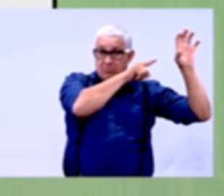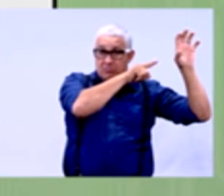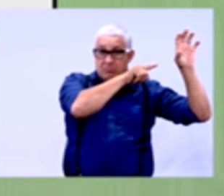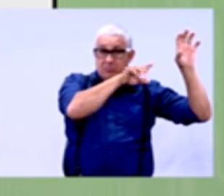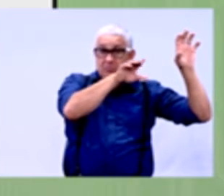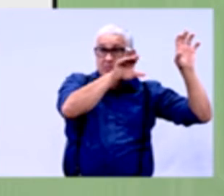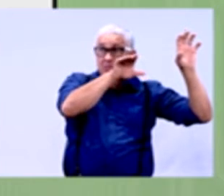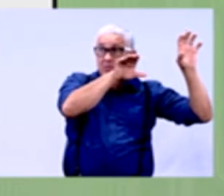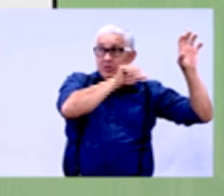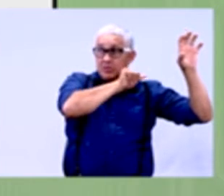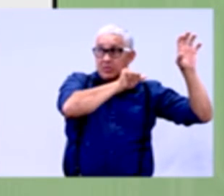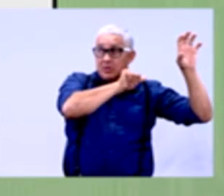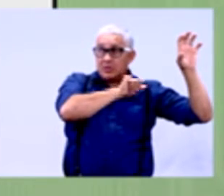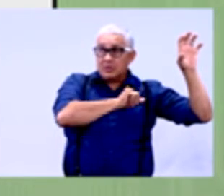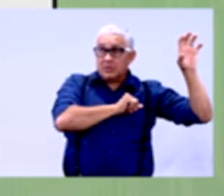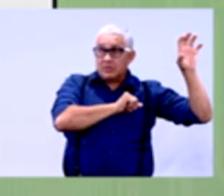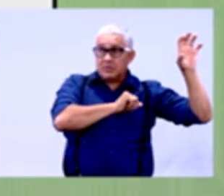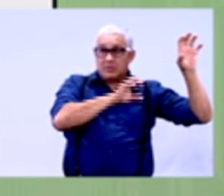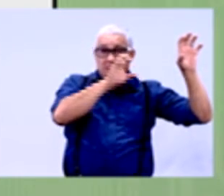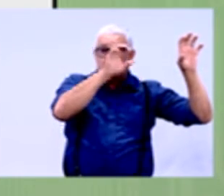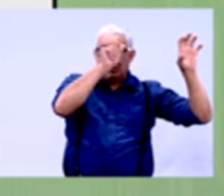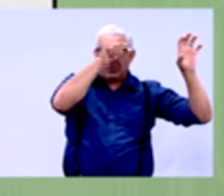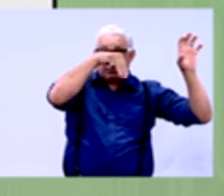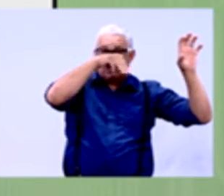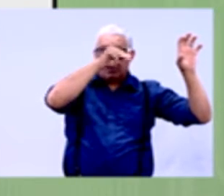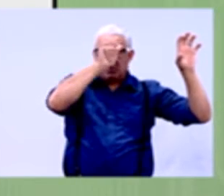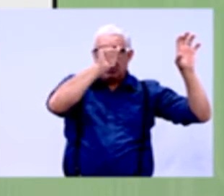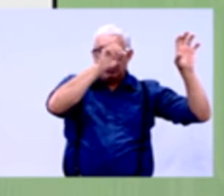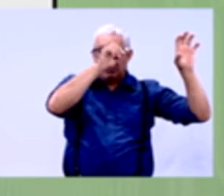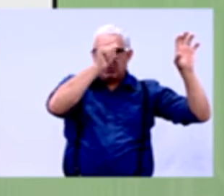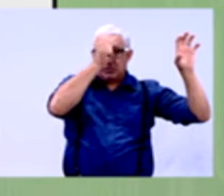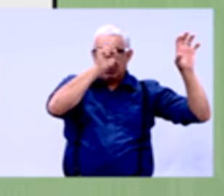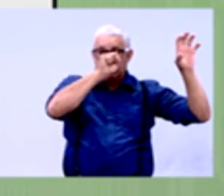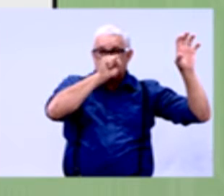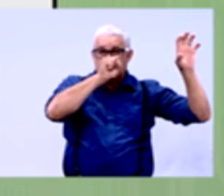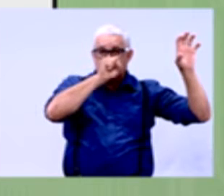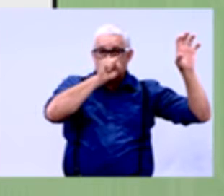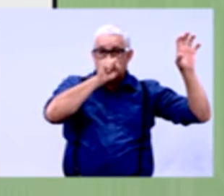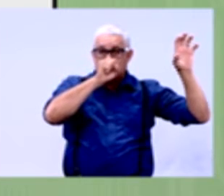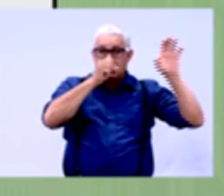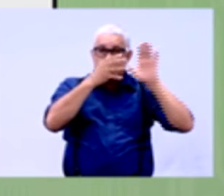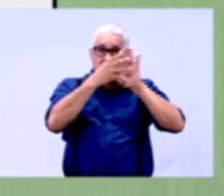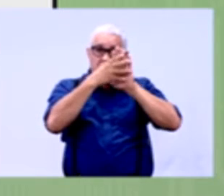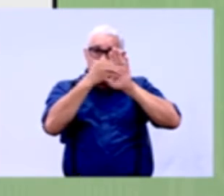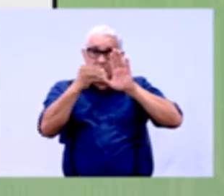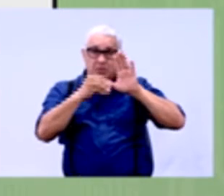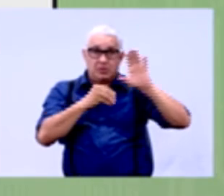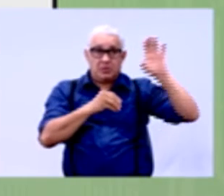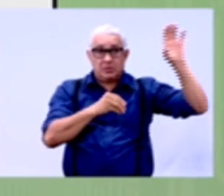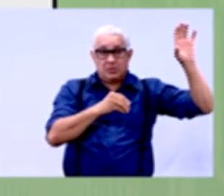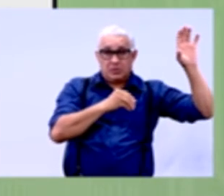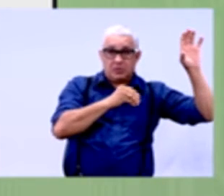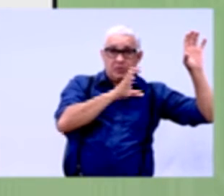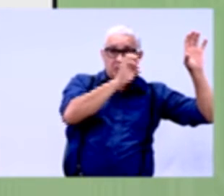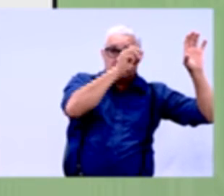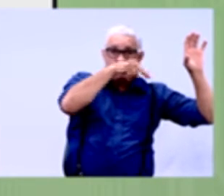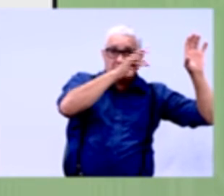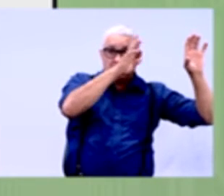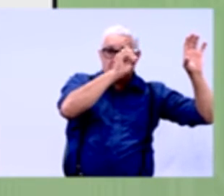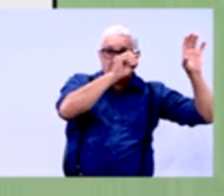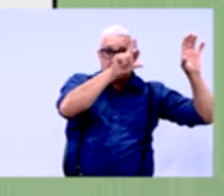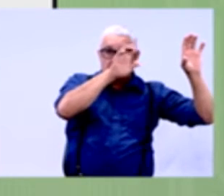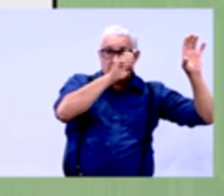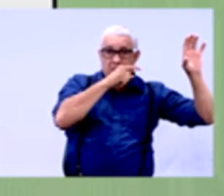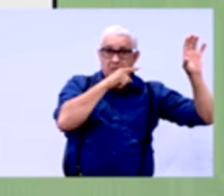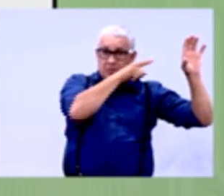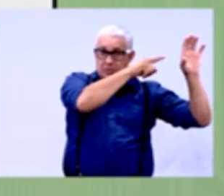chamar as camadas do modelo. Então, aqui estaria o controle, no nosso